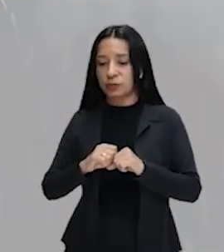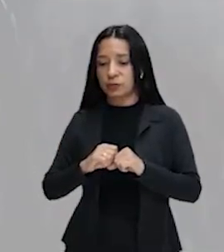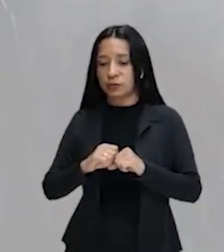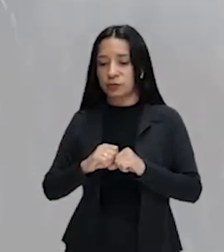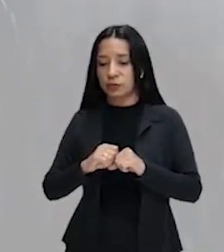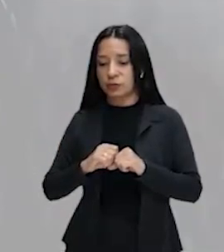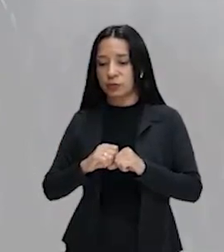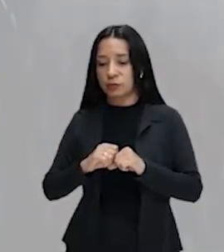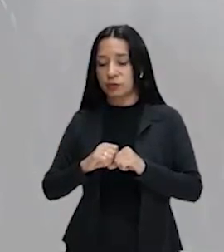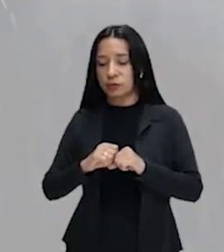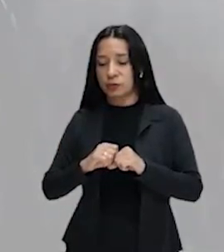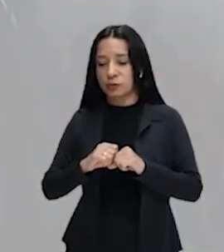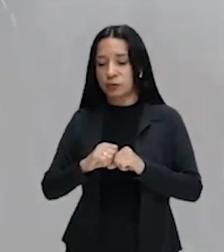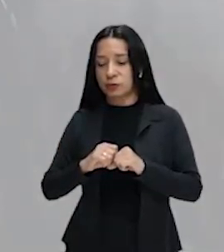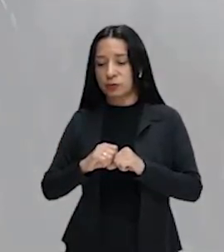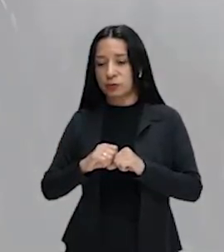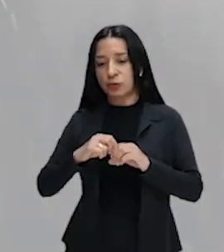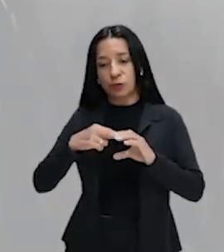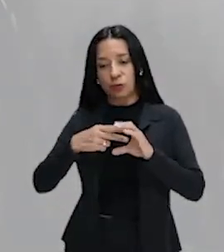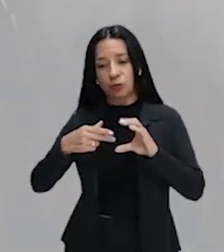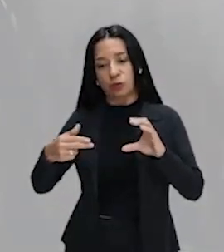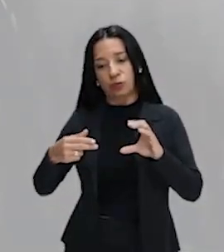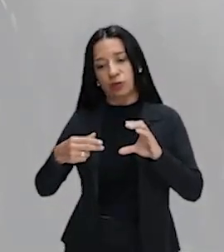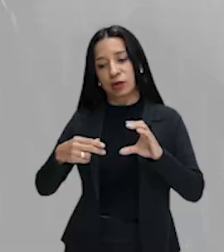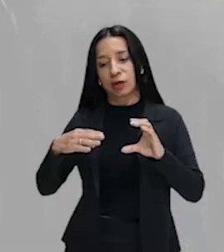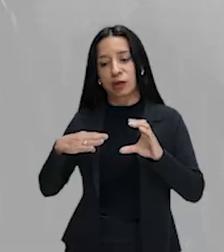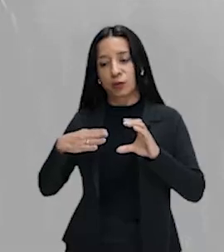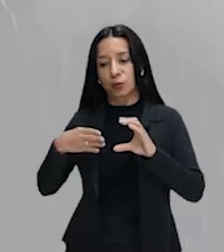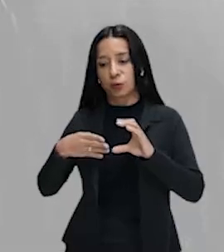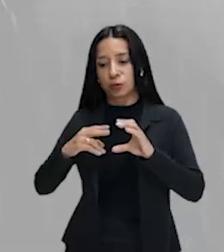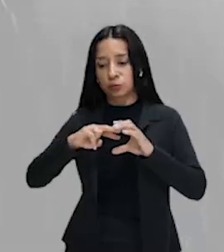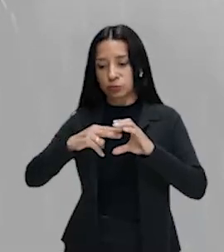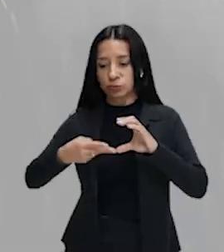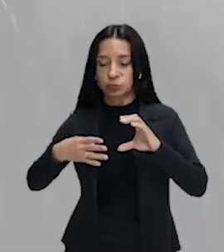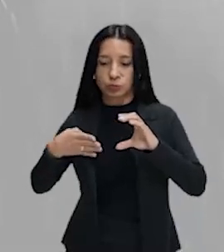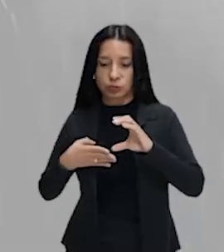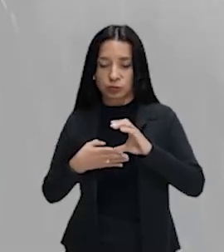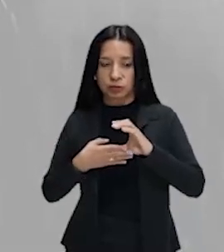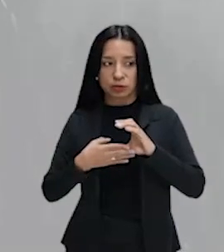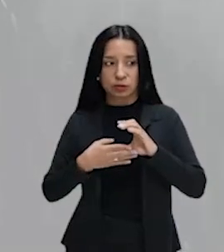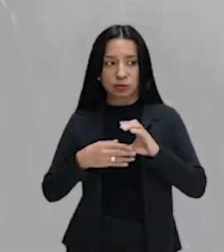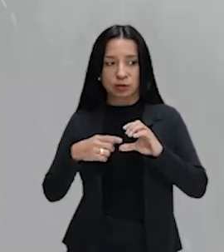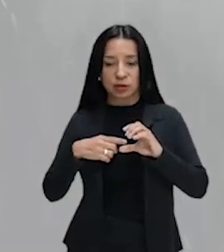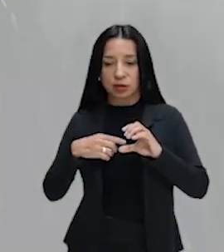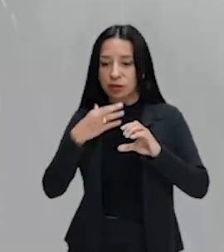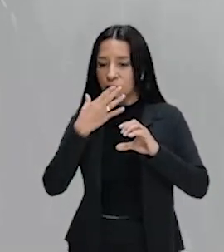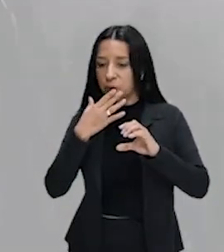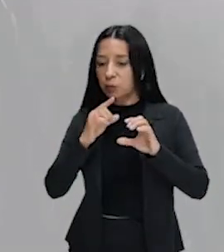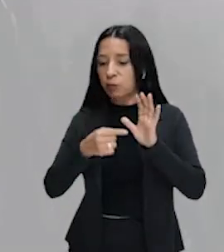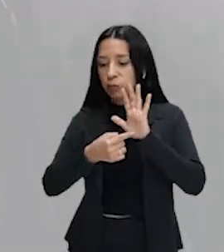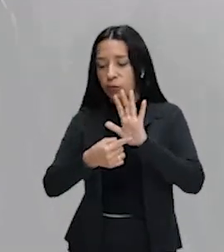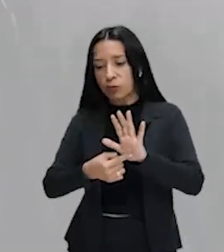a deposição do pigmento. Então, Ezão vai fazer com que o indivíduo